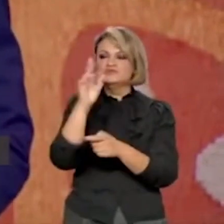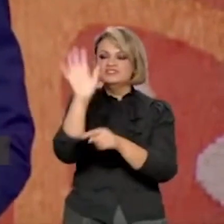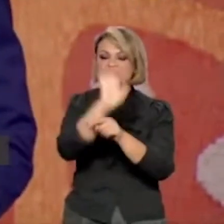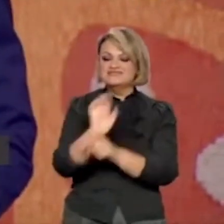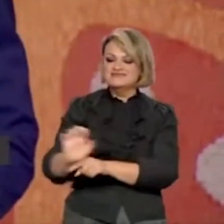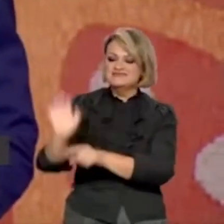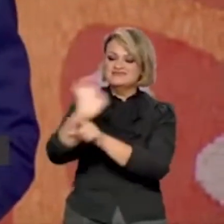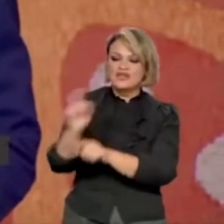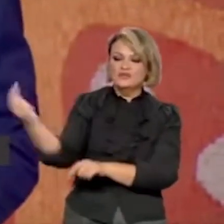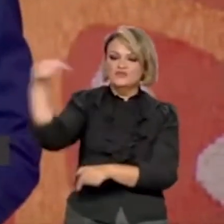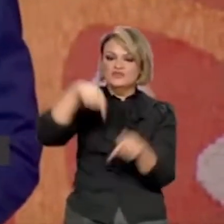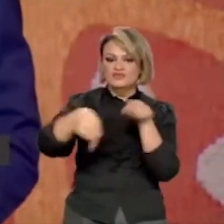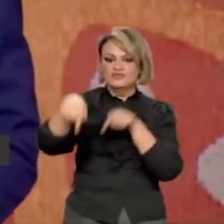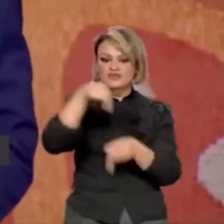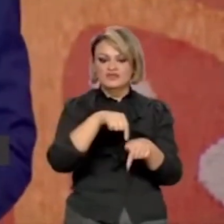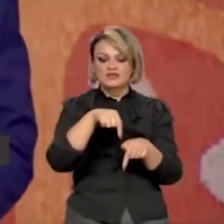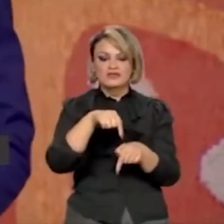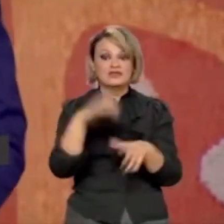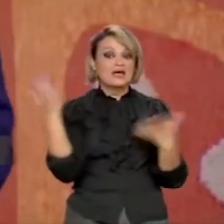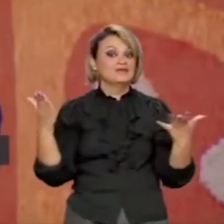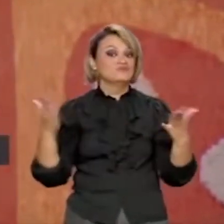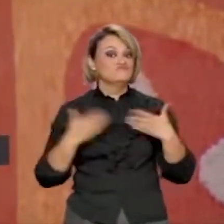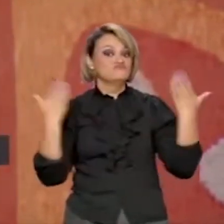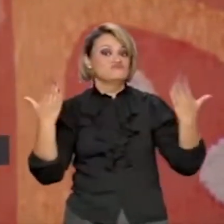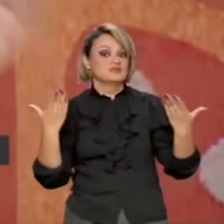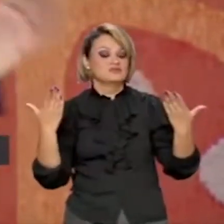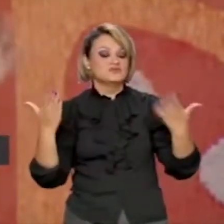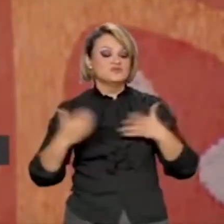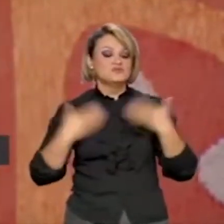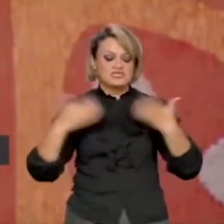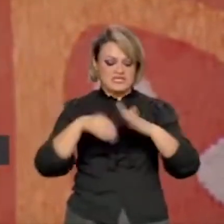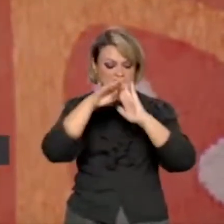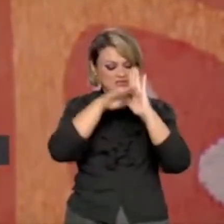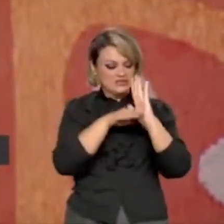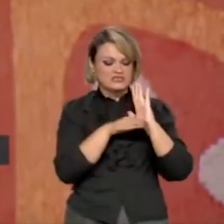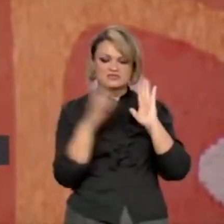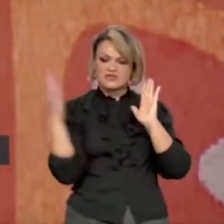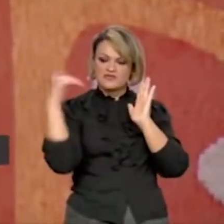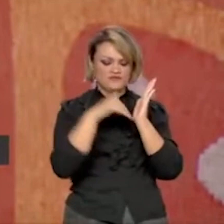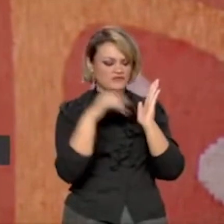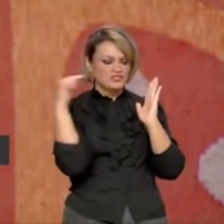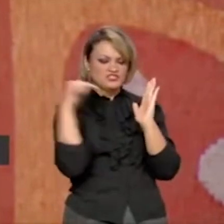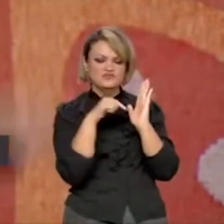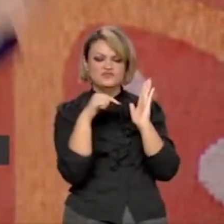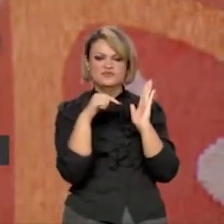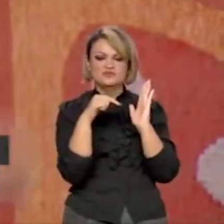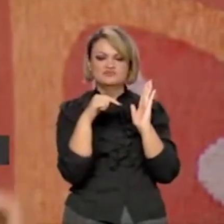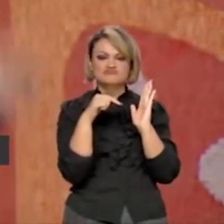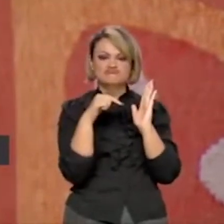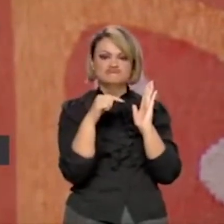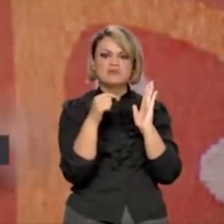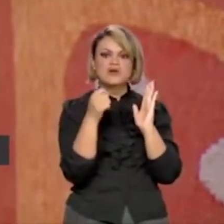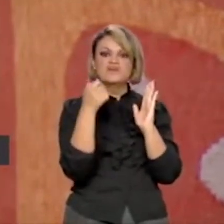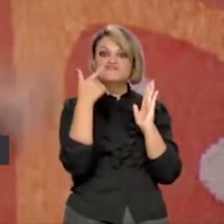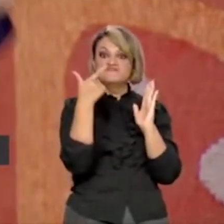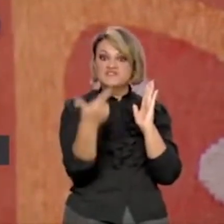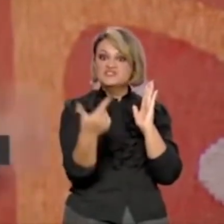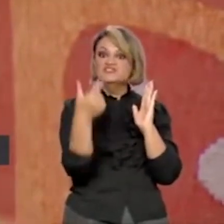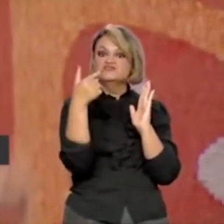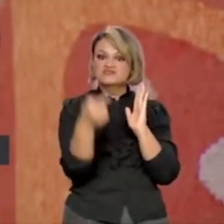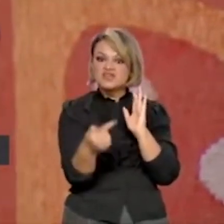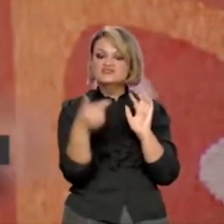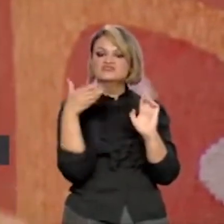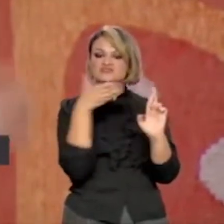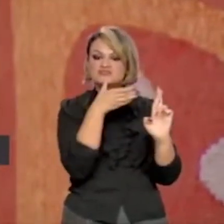de todas as regiões do país mas a gente tem uma surpresa quando a gente foi ver a lista final a gente tem menos de todos os 27